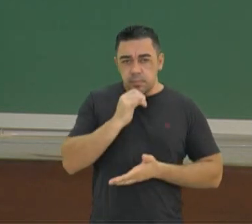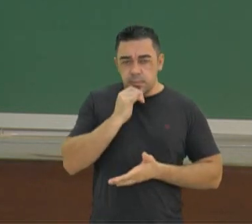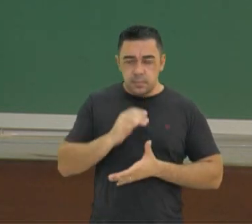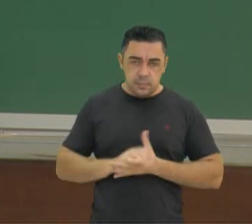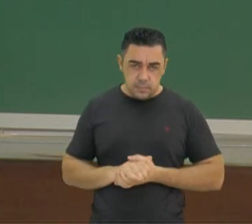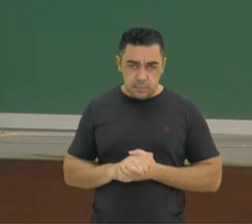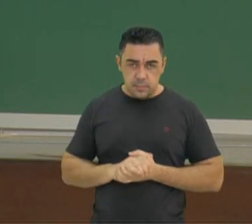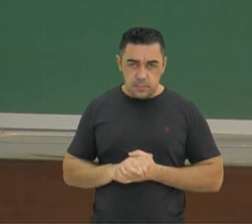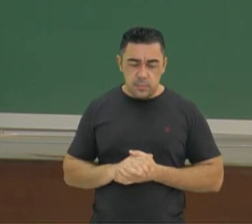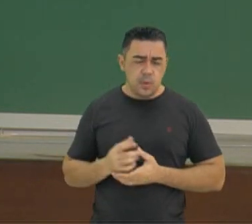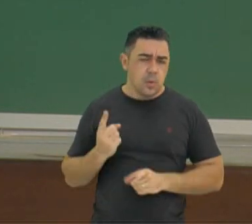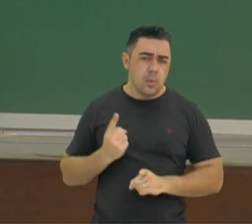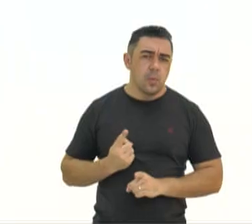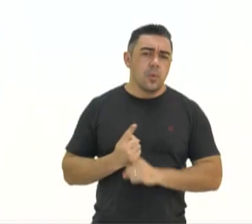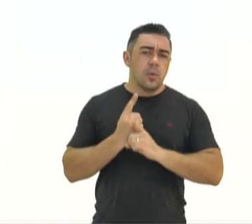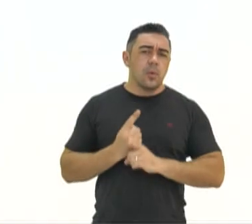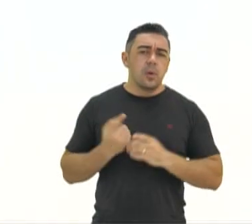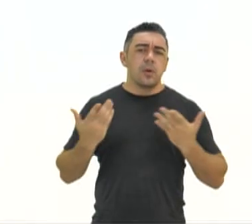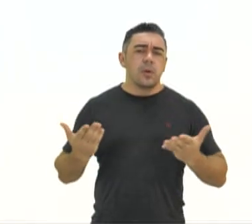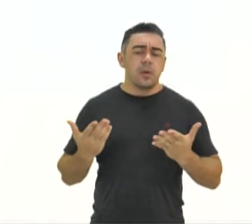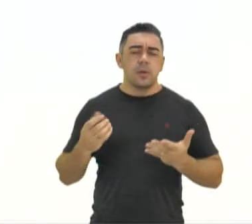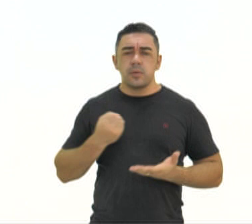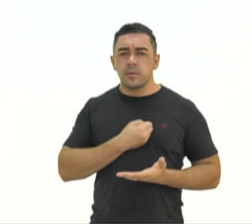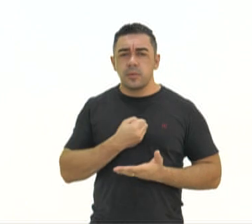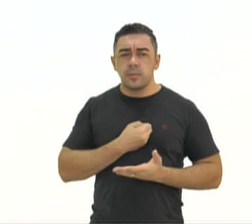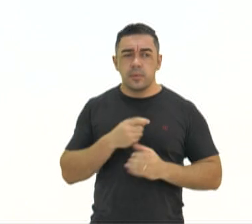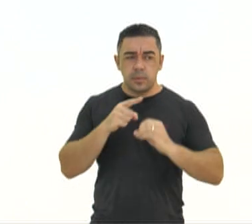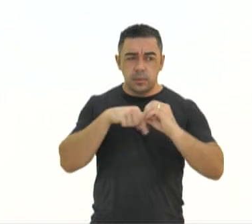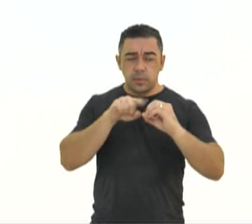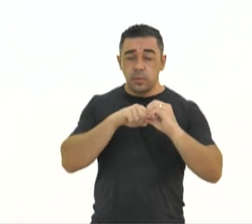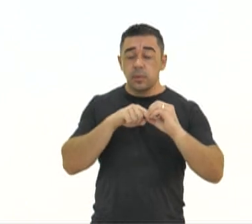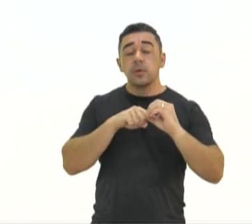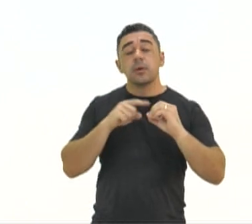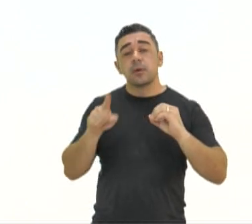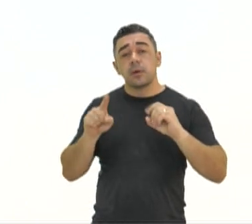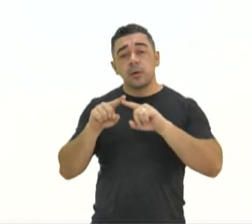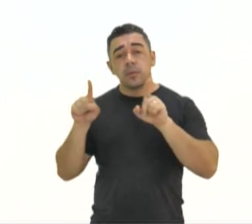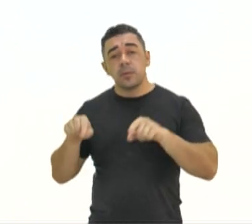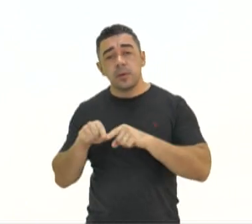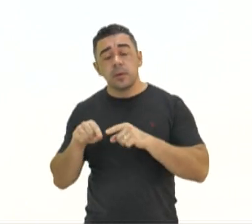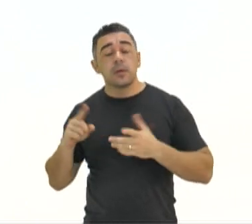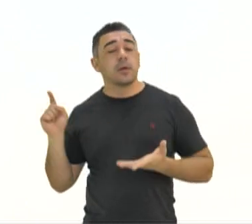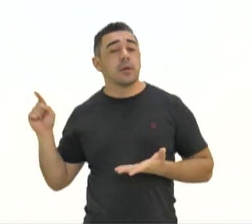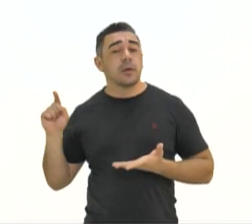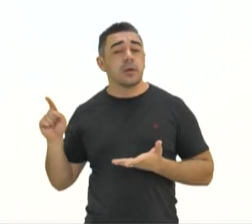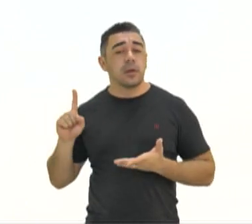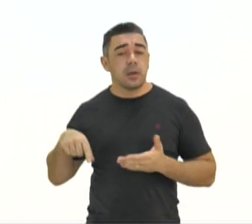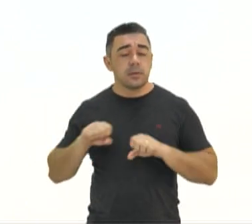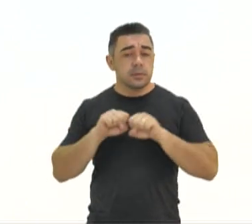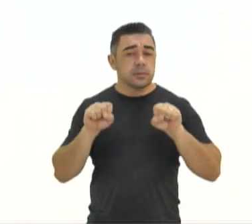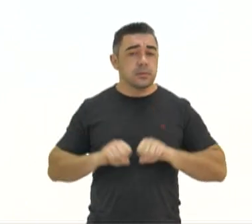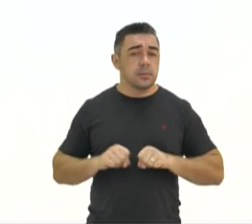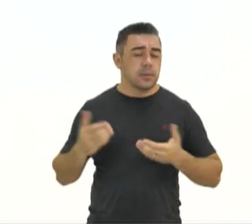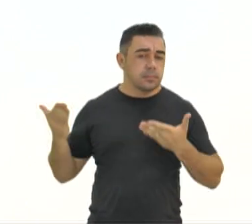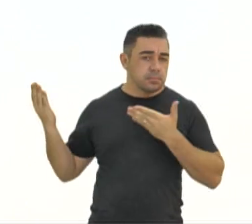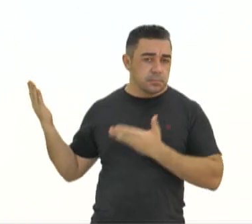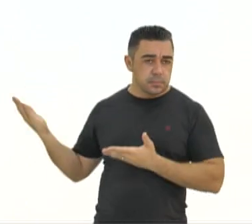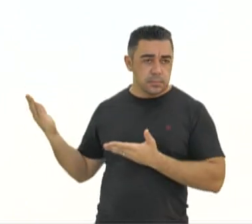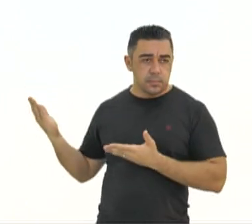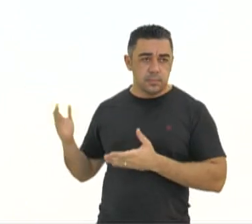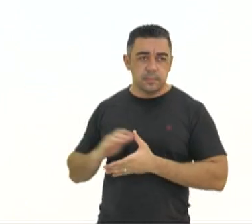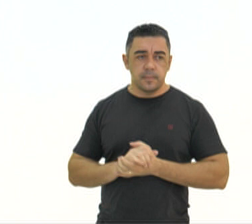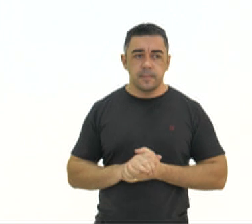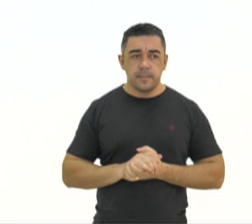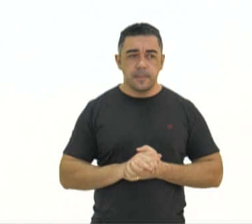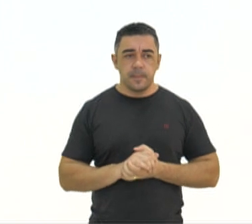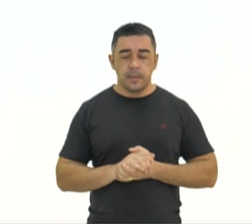Olha. Então, determine qual é o valor do círculo azul e do quadrado verde no sistema abaixo. Então, eu sei que a soma